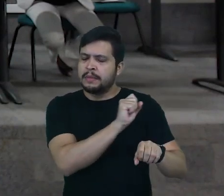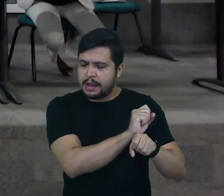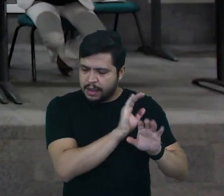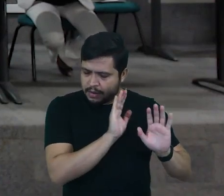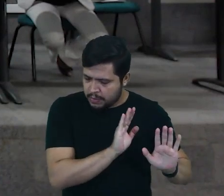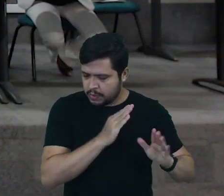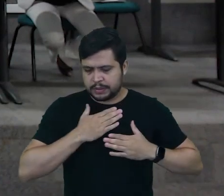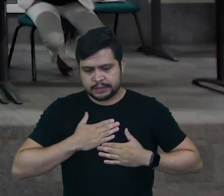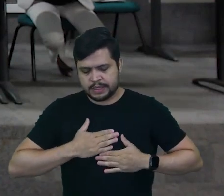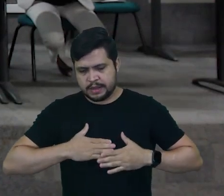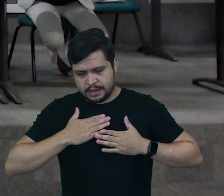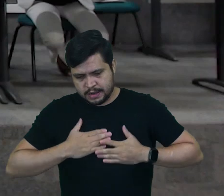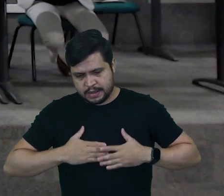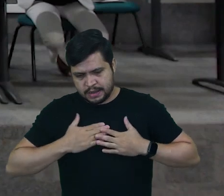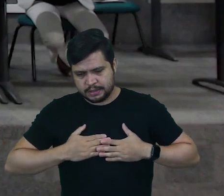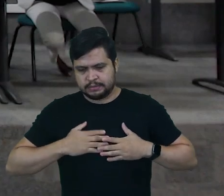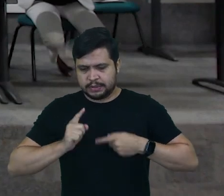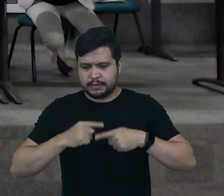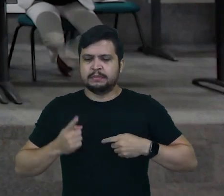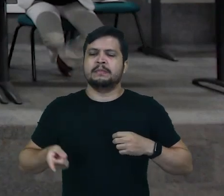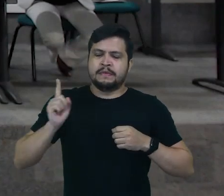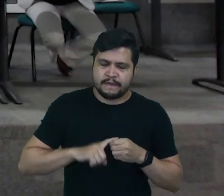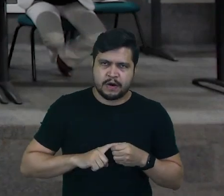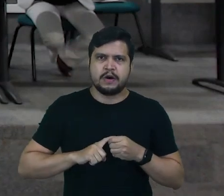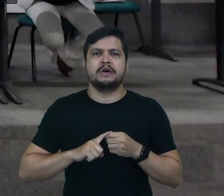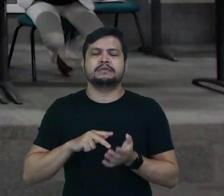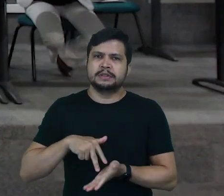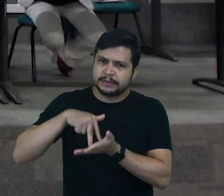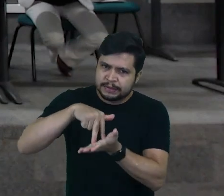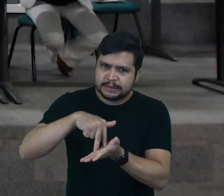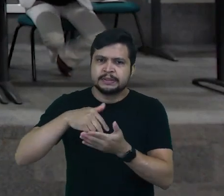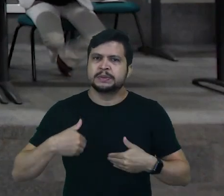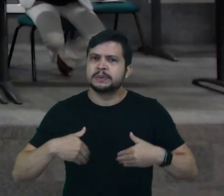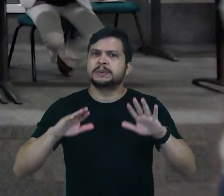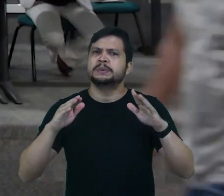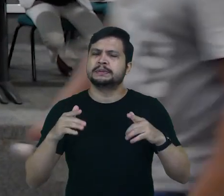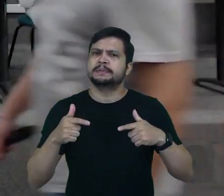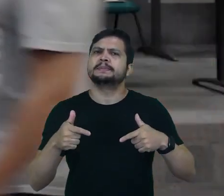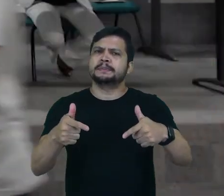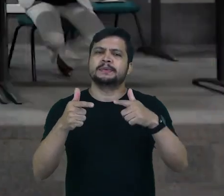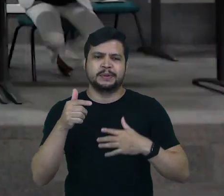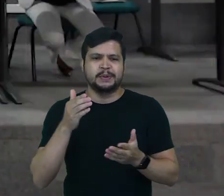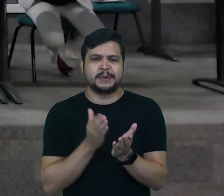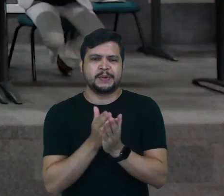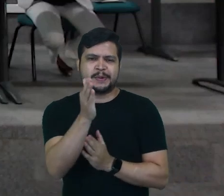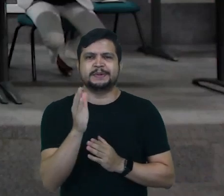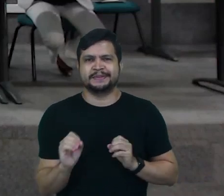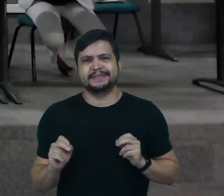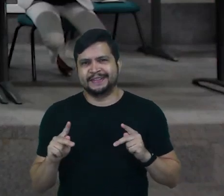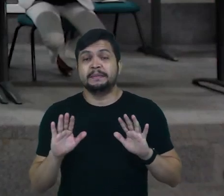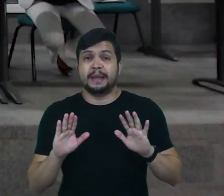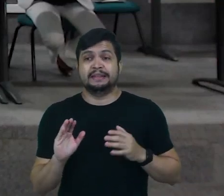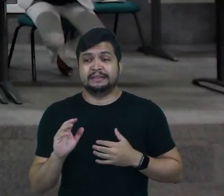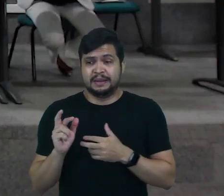você descansa, né? Porque se você está fazendo uma coisa que você gosta, você descansa, aí você diz, era uma besteira, eu estava